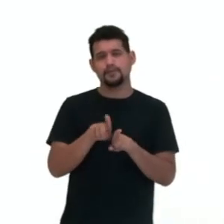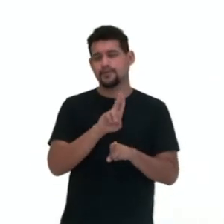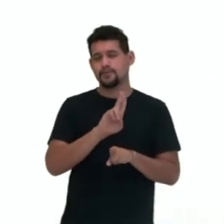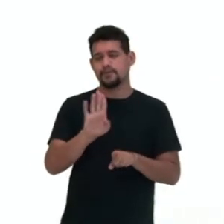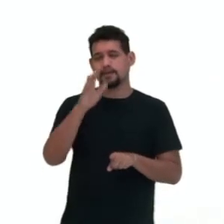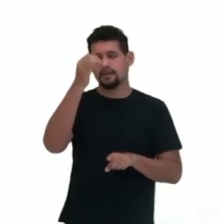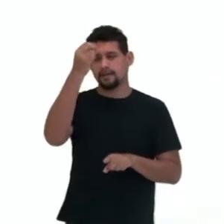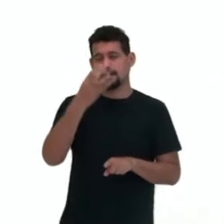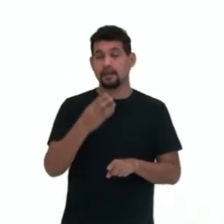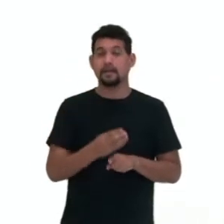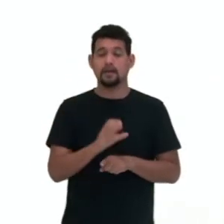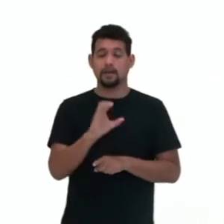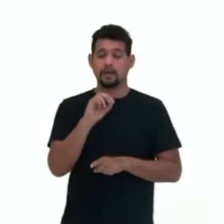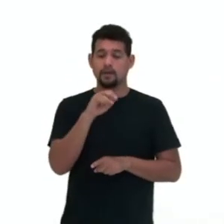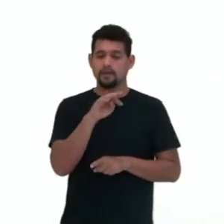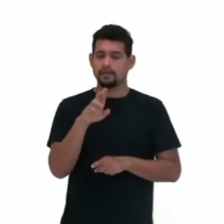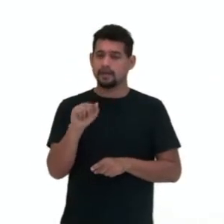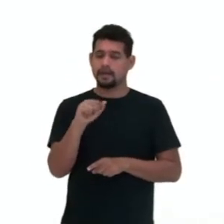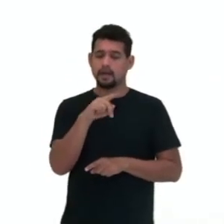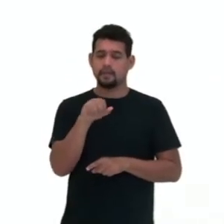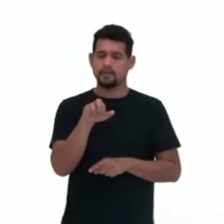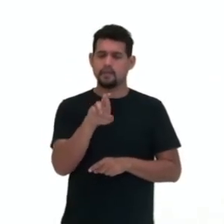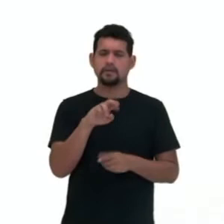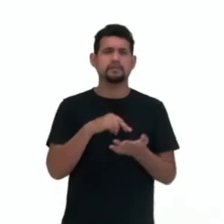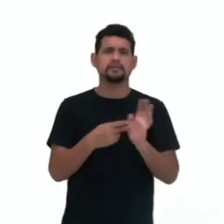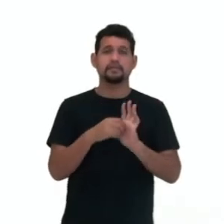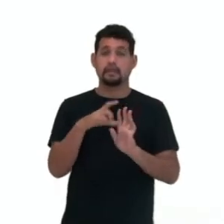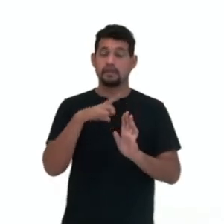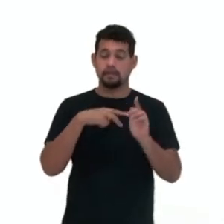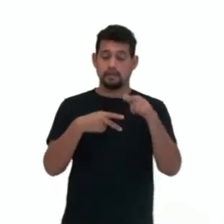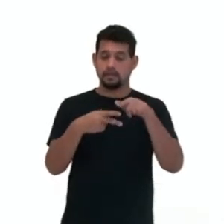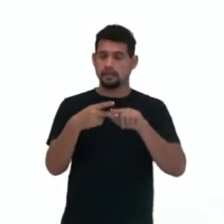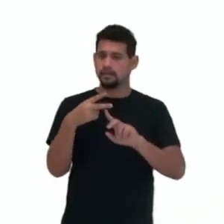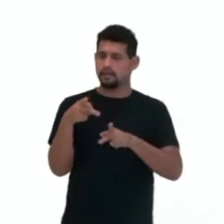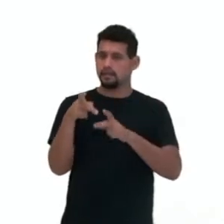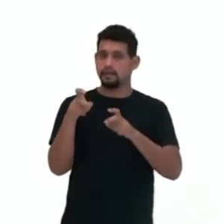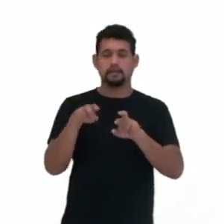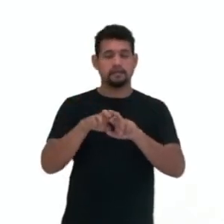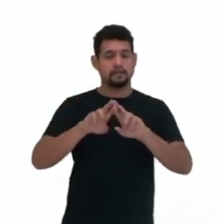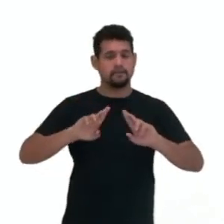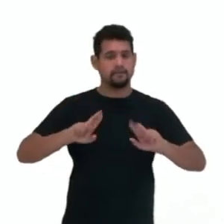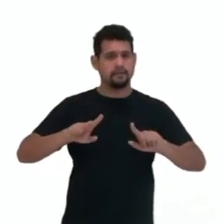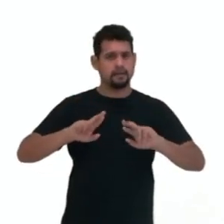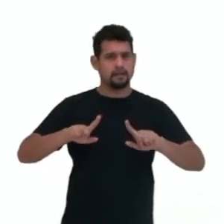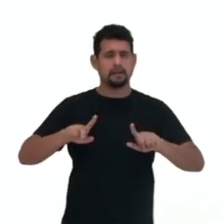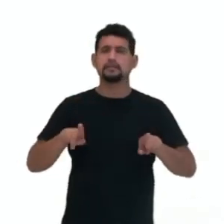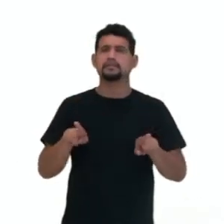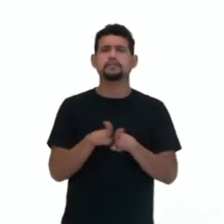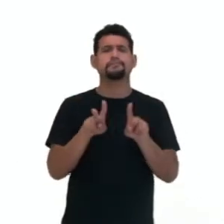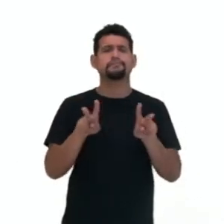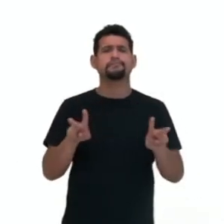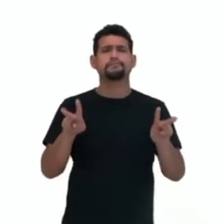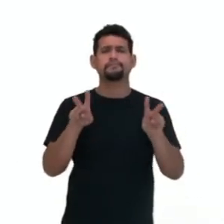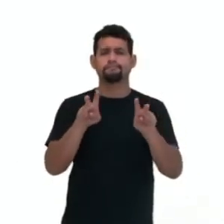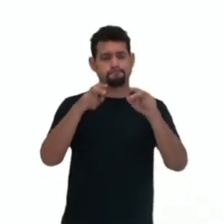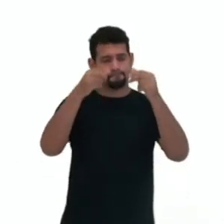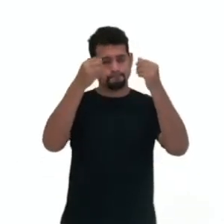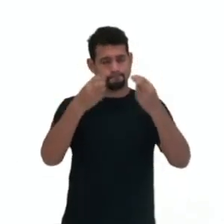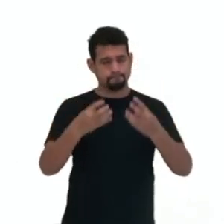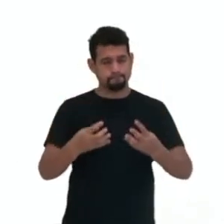diz, contrapor. Eu vou ter duas perspectivas diferentes sobre o mesmo